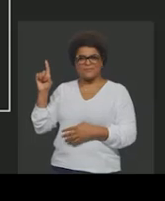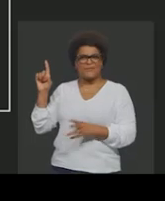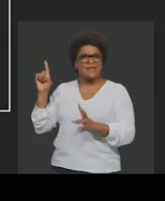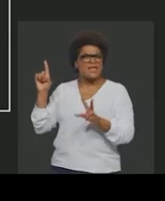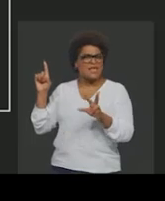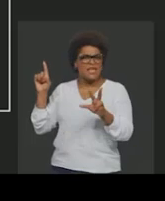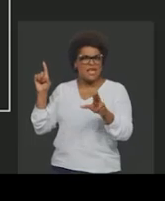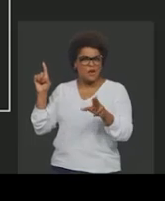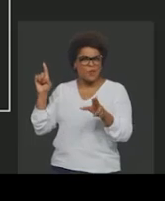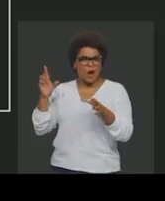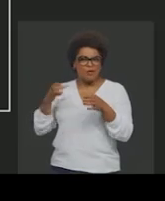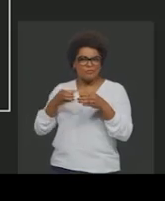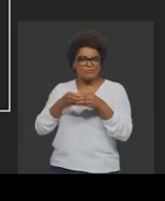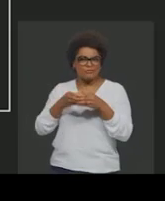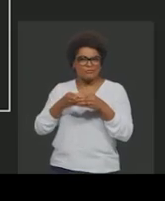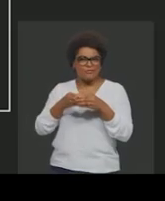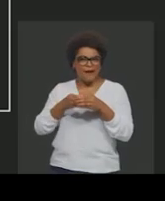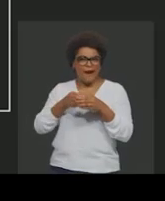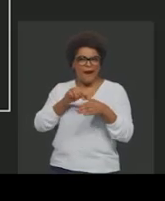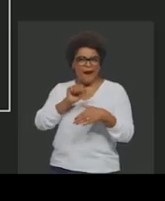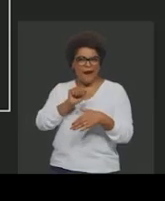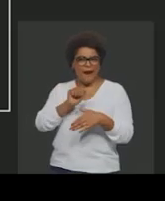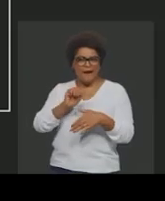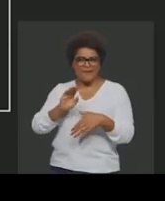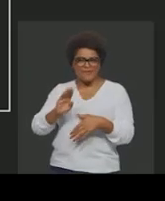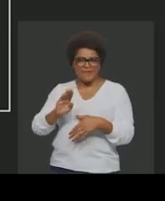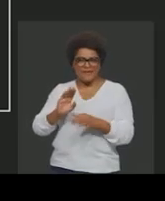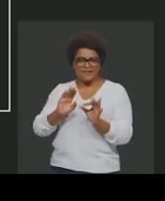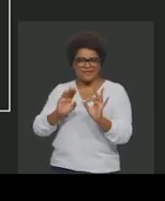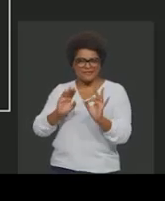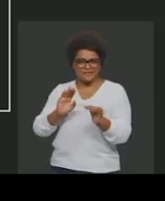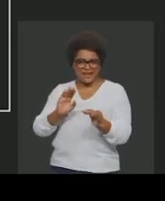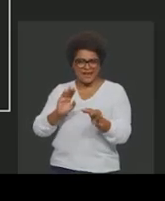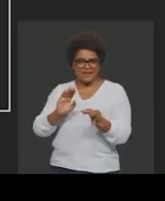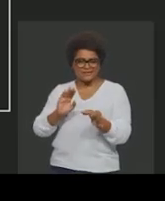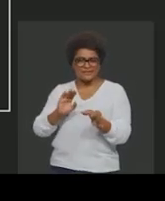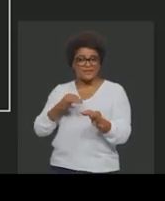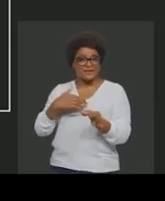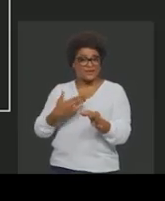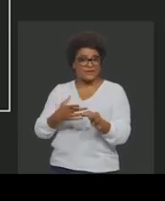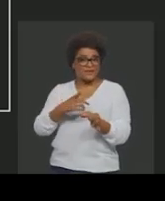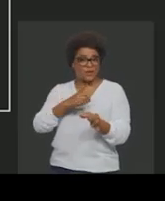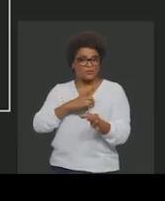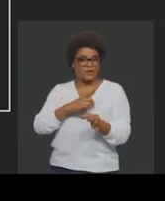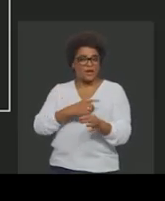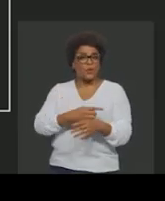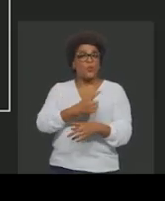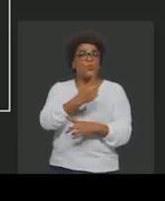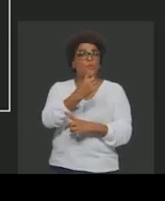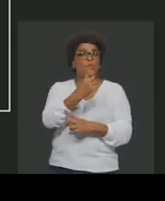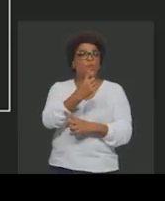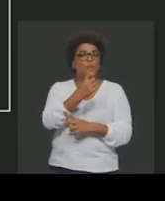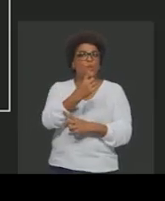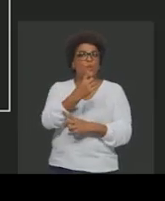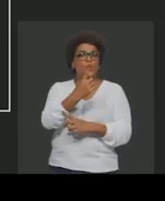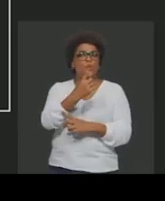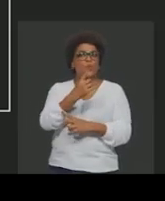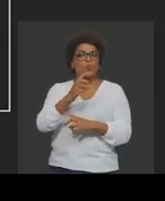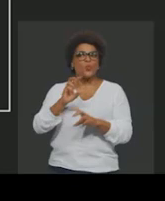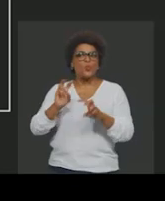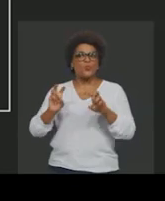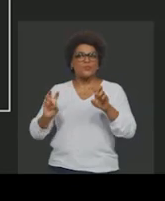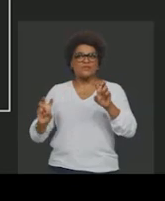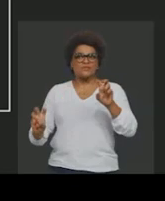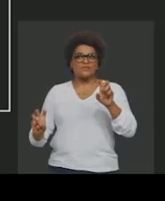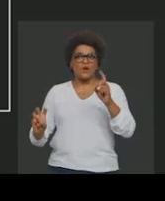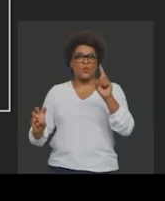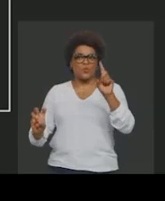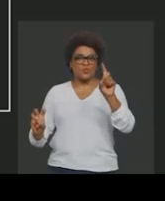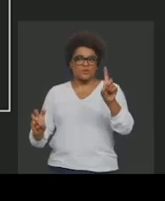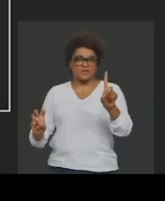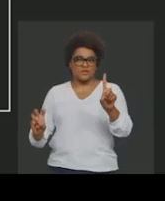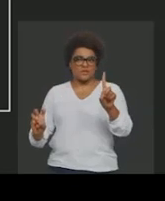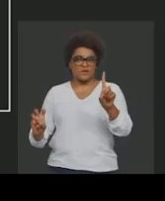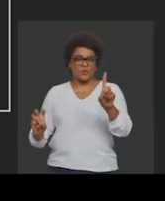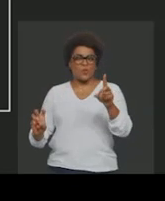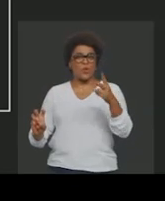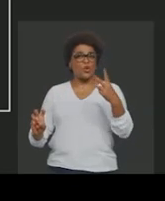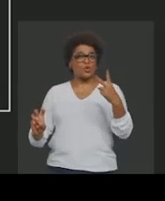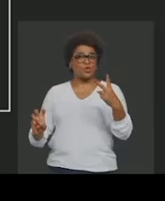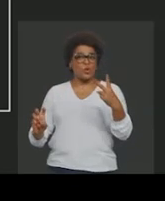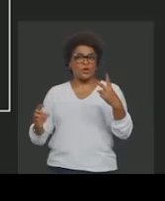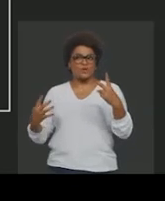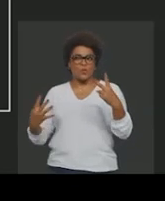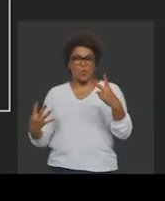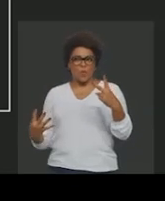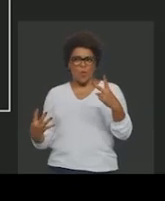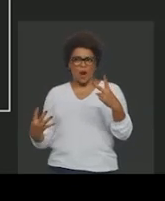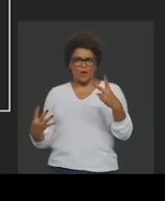B. Então, ó, aí nós temos o 1 relacionado com 5 e o 2 relacionado com 4. São todas as